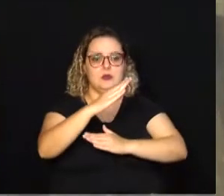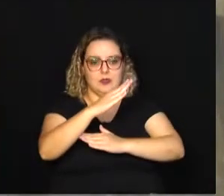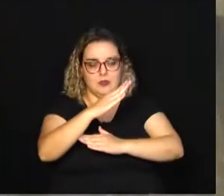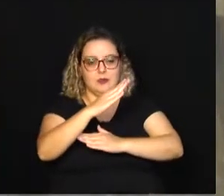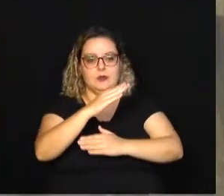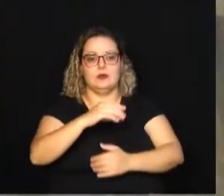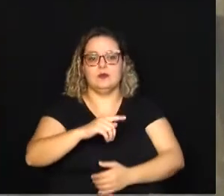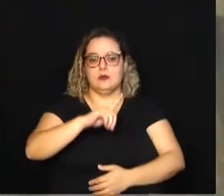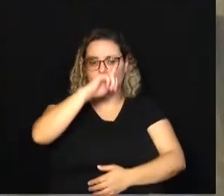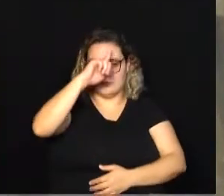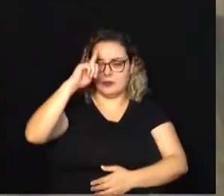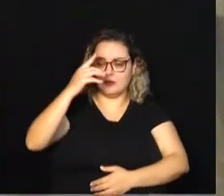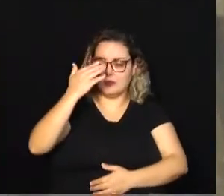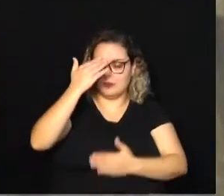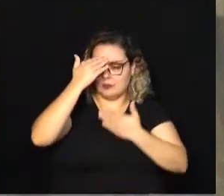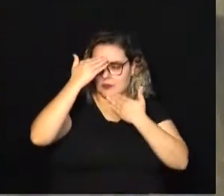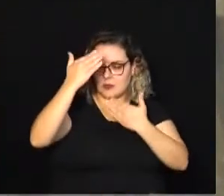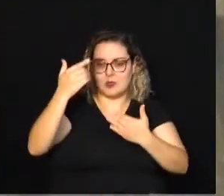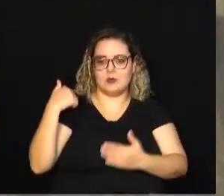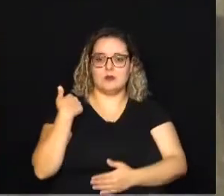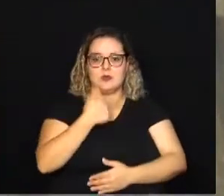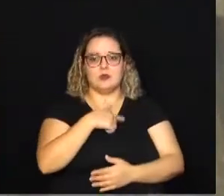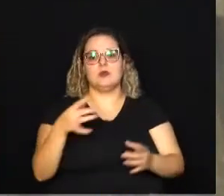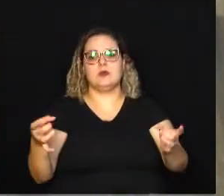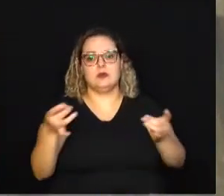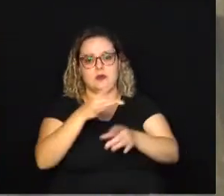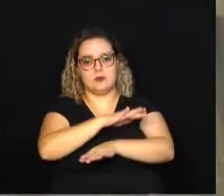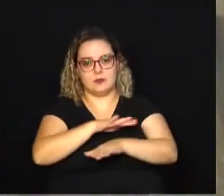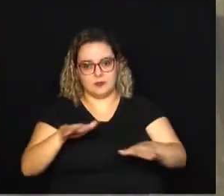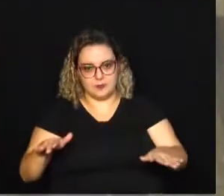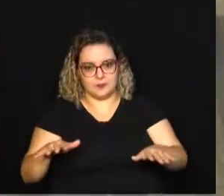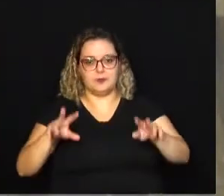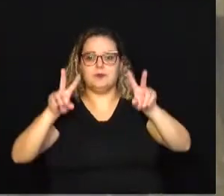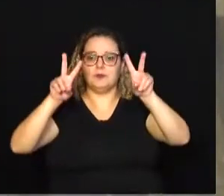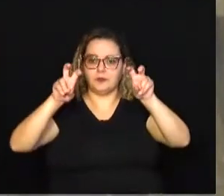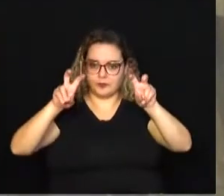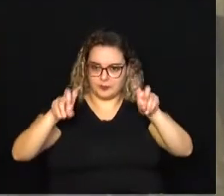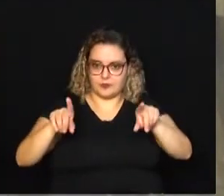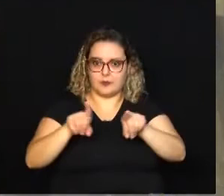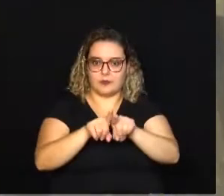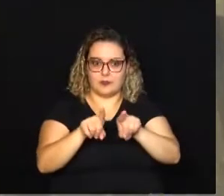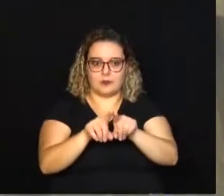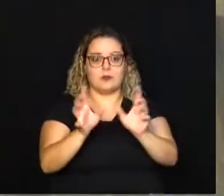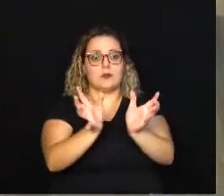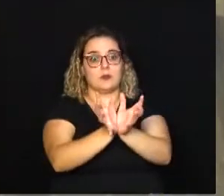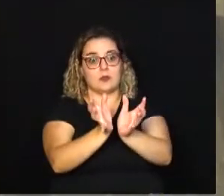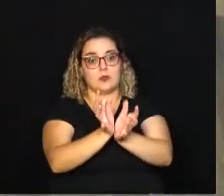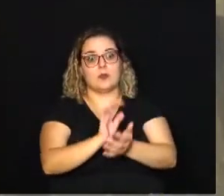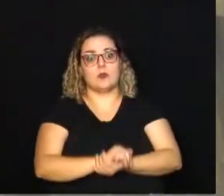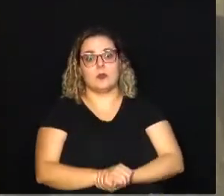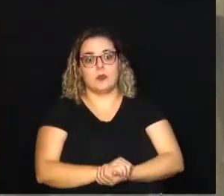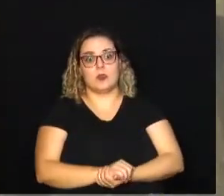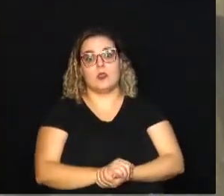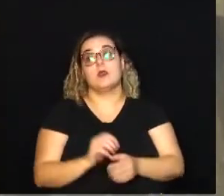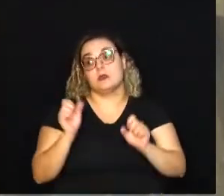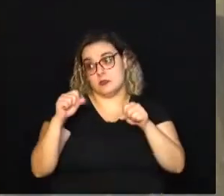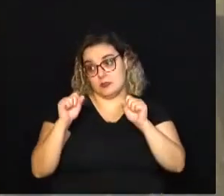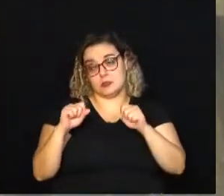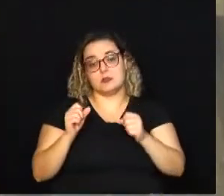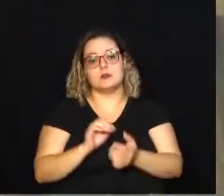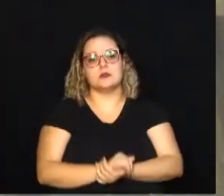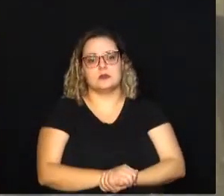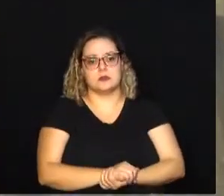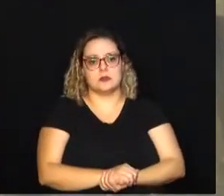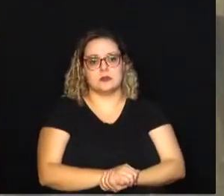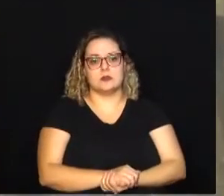sua participação. E para a gente poder encerrar, claro que este tema também estará presente na comissão, né? Com certeza, Gabriel.